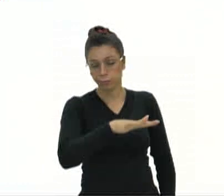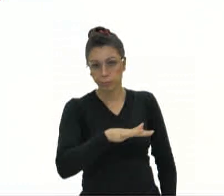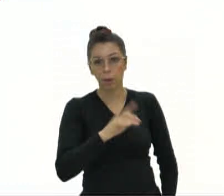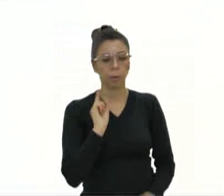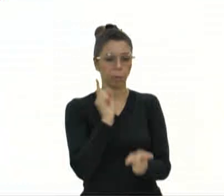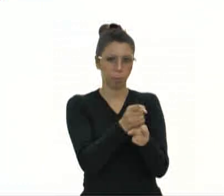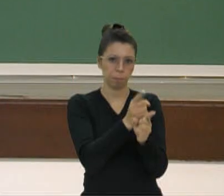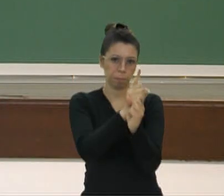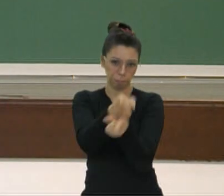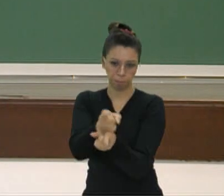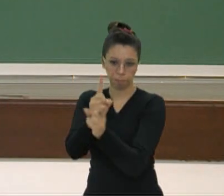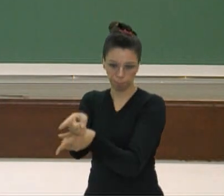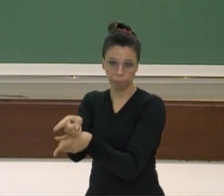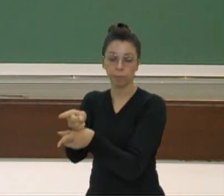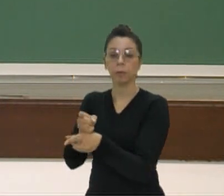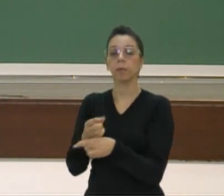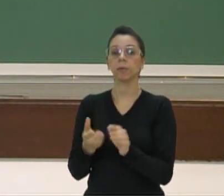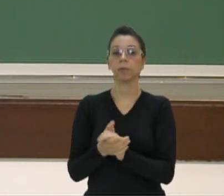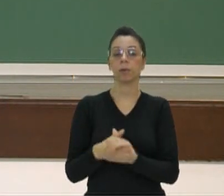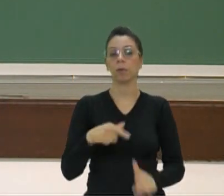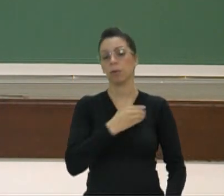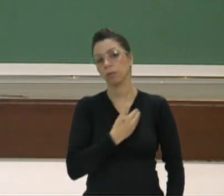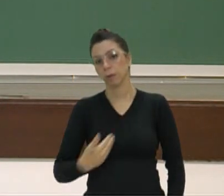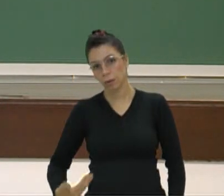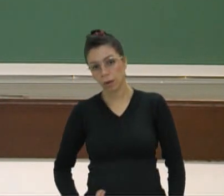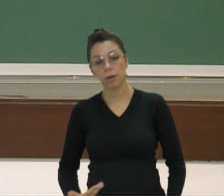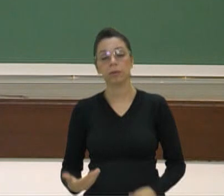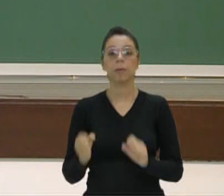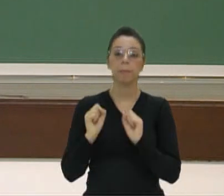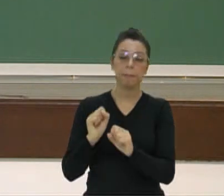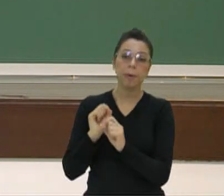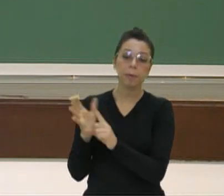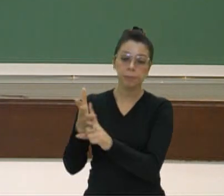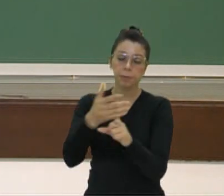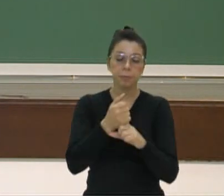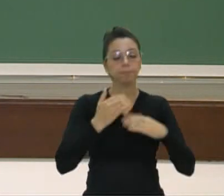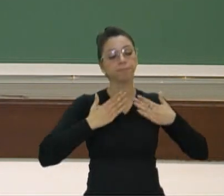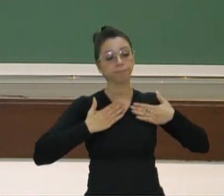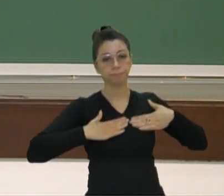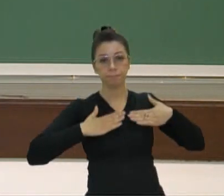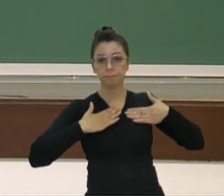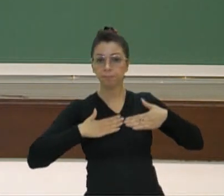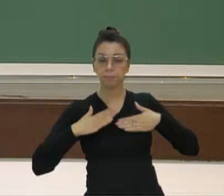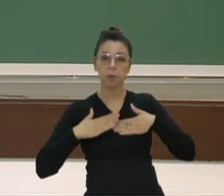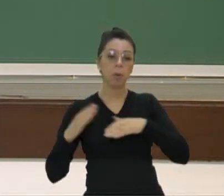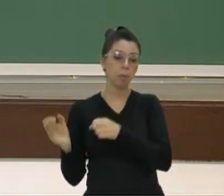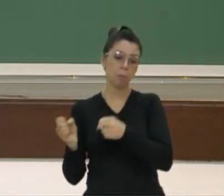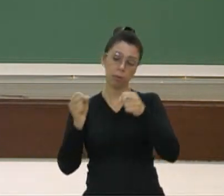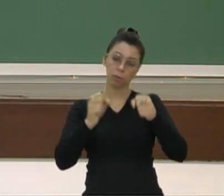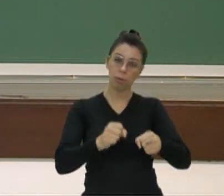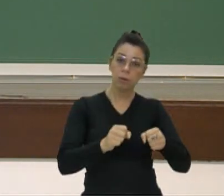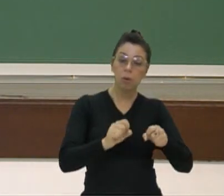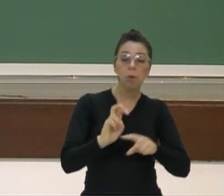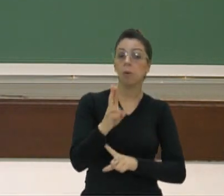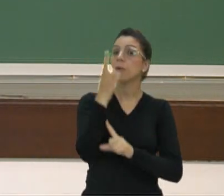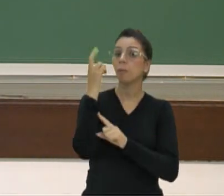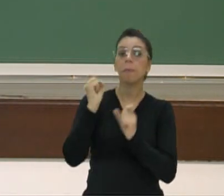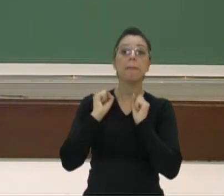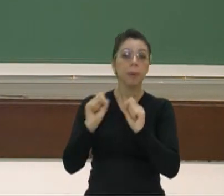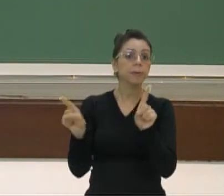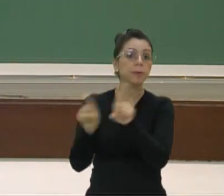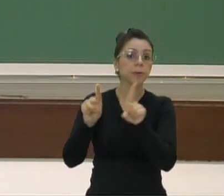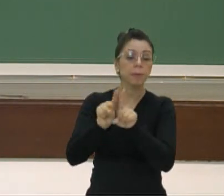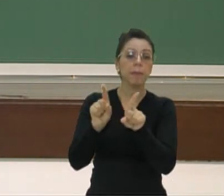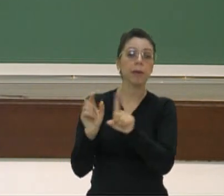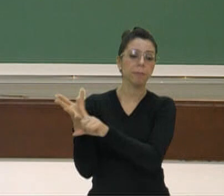localidade, um estado. Logicamente, esse domínio pode ser calmo, tranquilo, afetuoso, digamos assim, como também pode